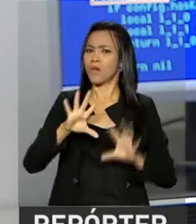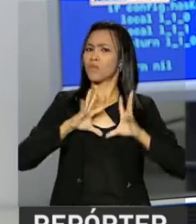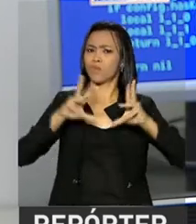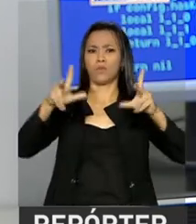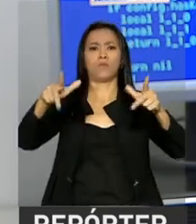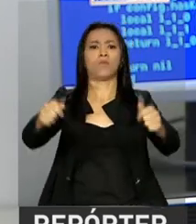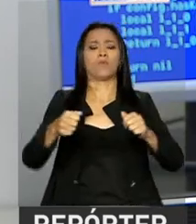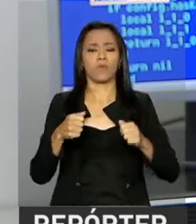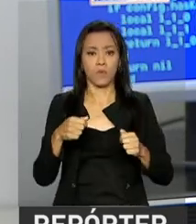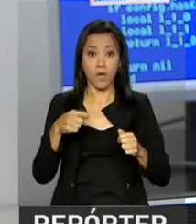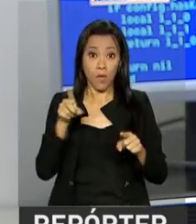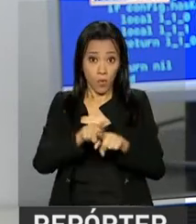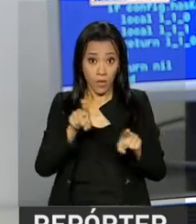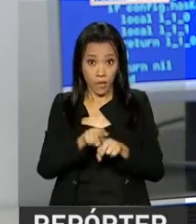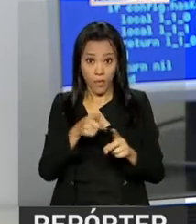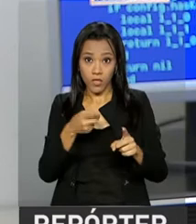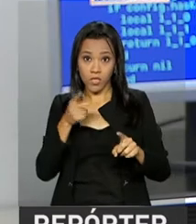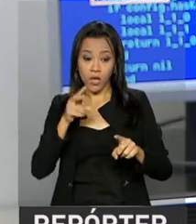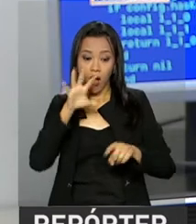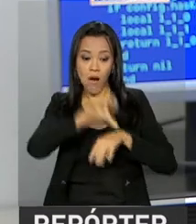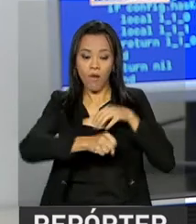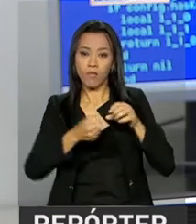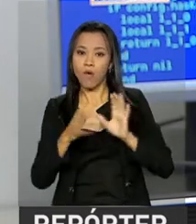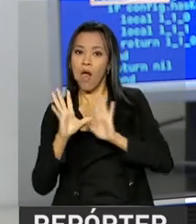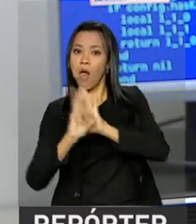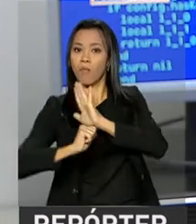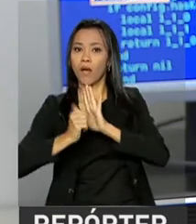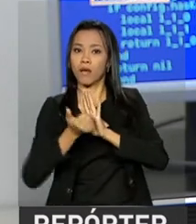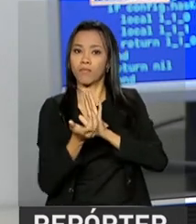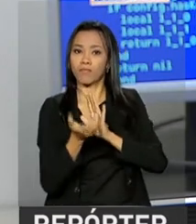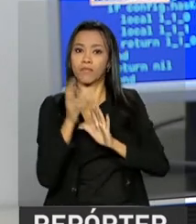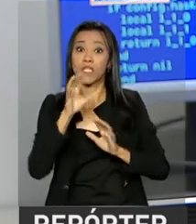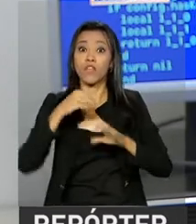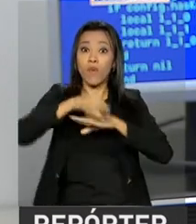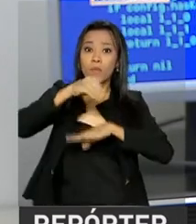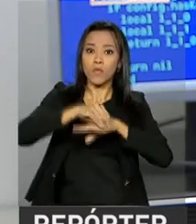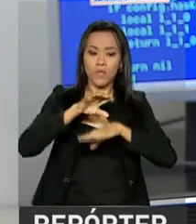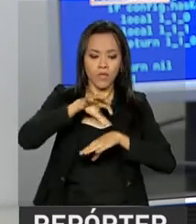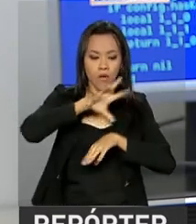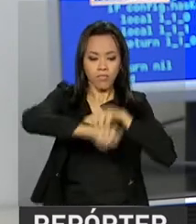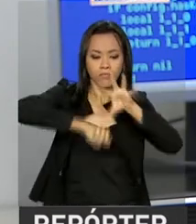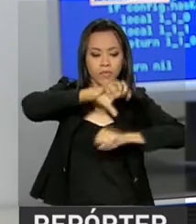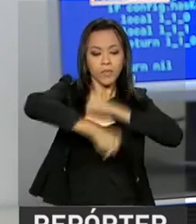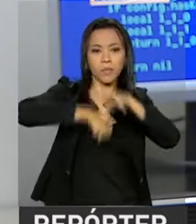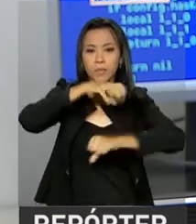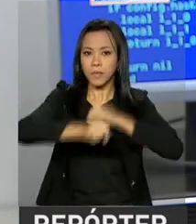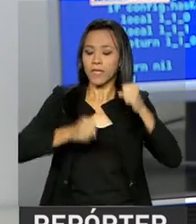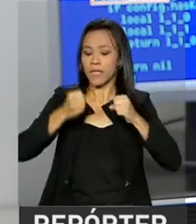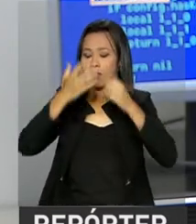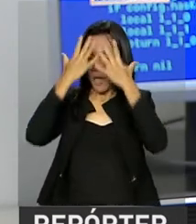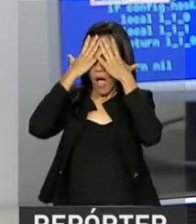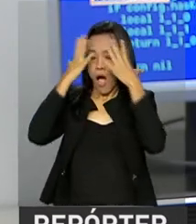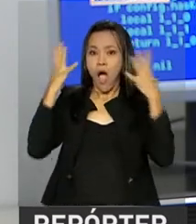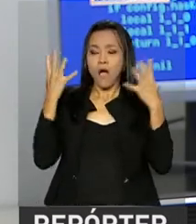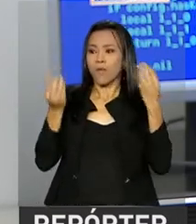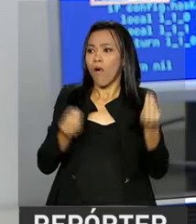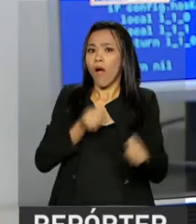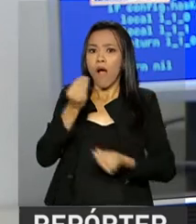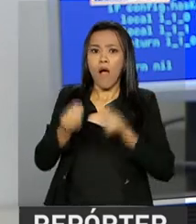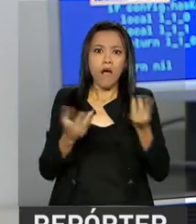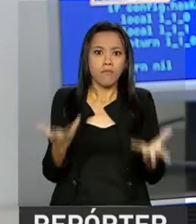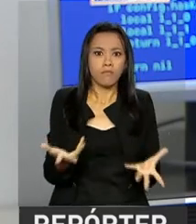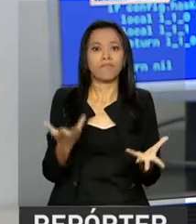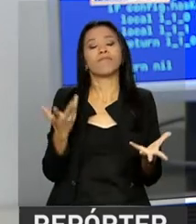vírus podem roubar dados de computadores pessoais e trazer dor de cabeça para o cidadão por isso mais do que nunca